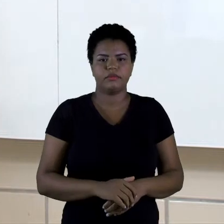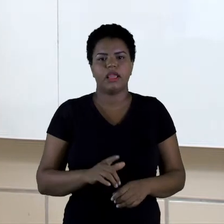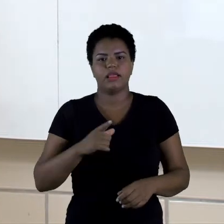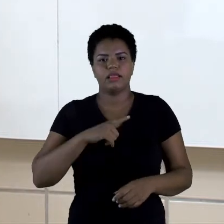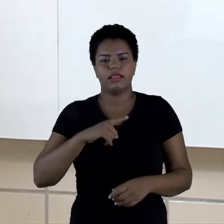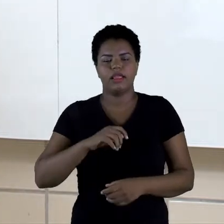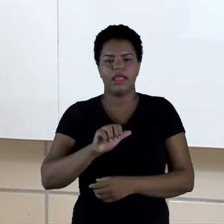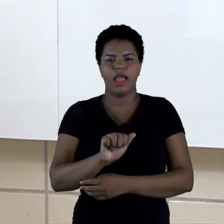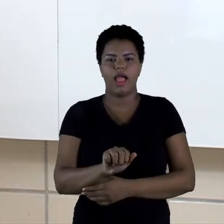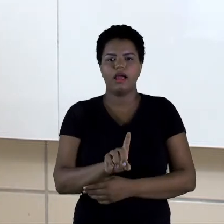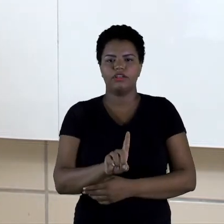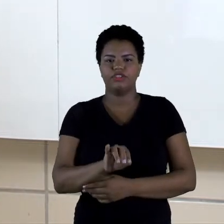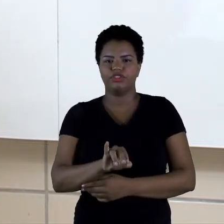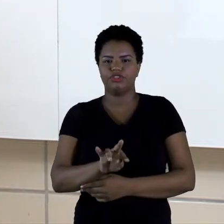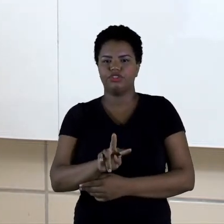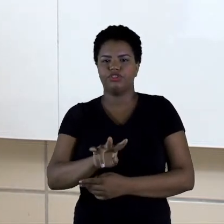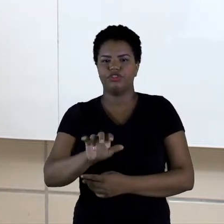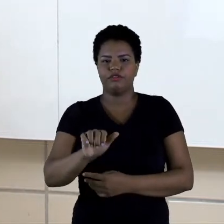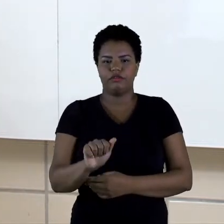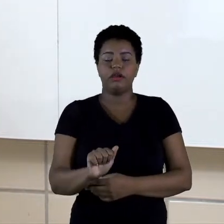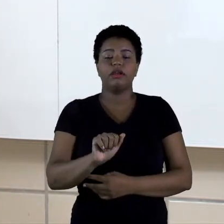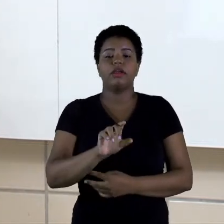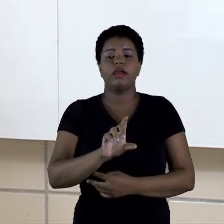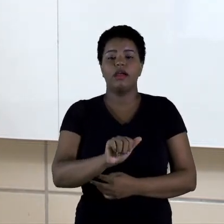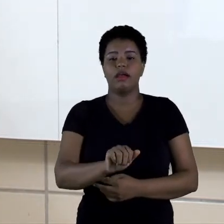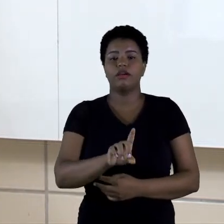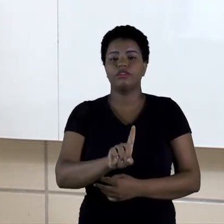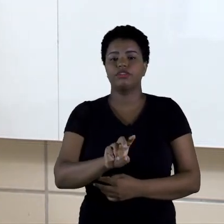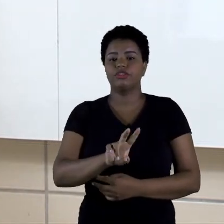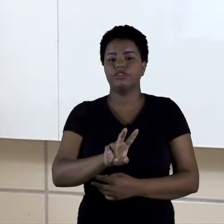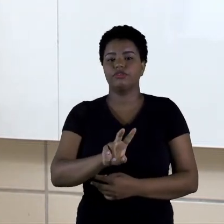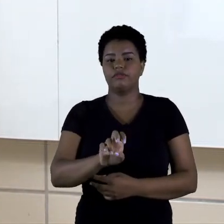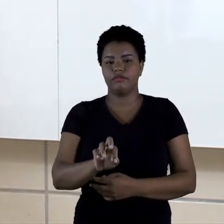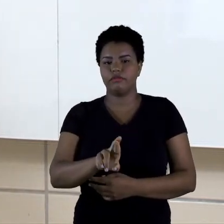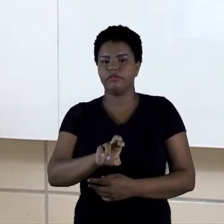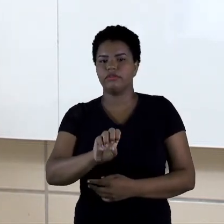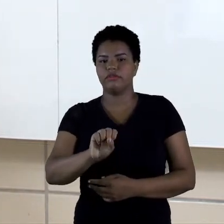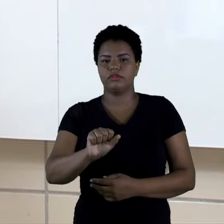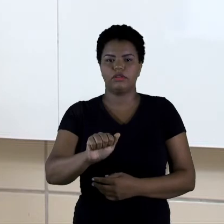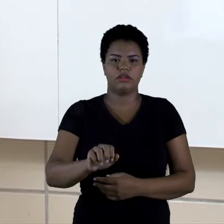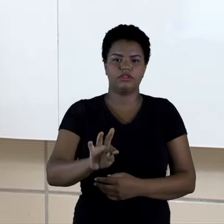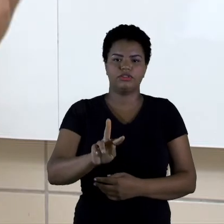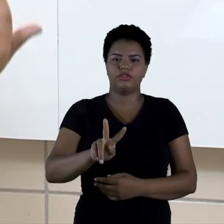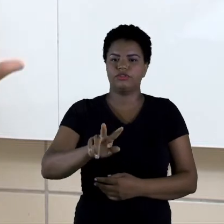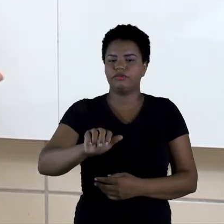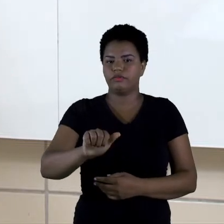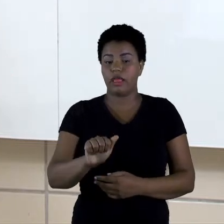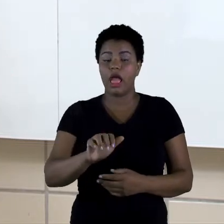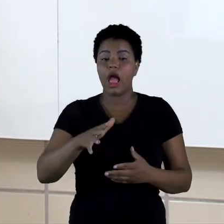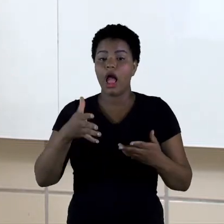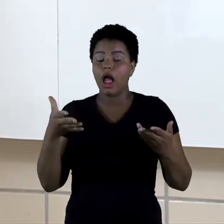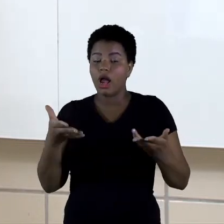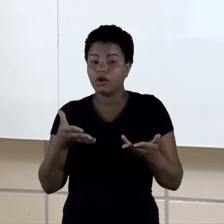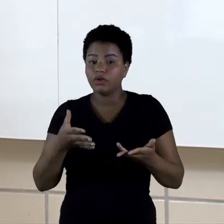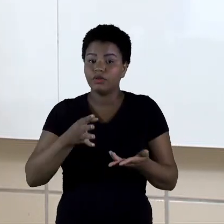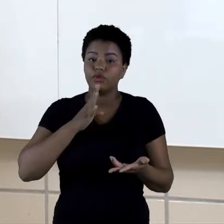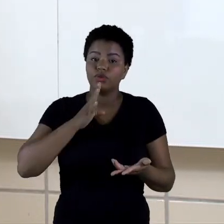e a adversativa, certinho? Vamos conhecer um pouquinho mais agora sobre as conjunções